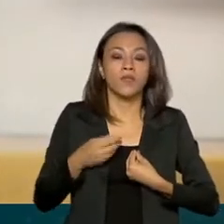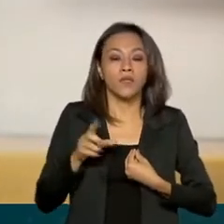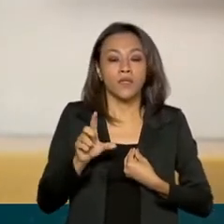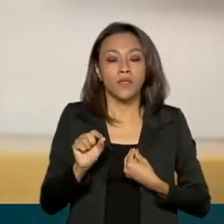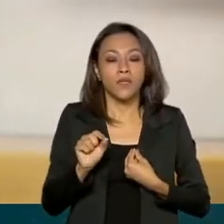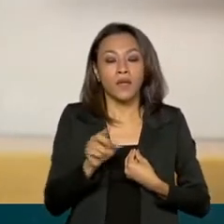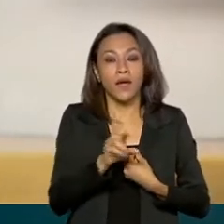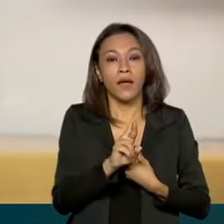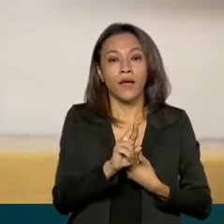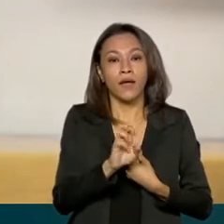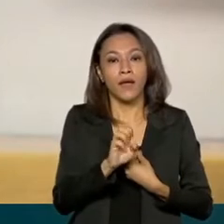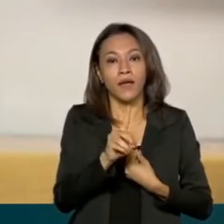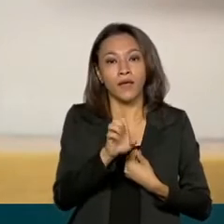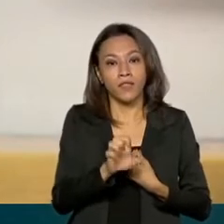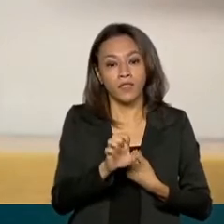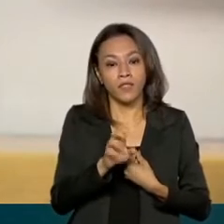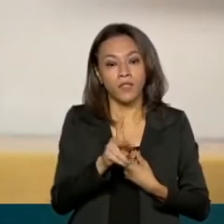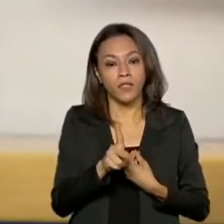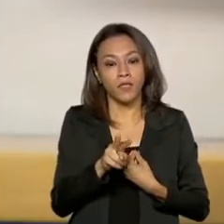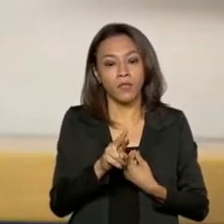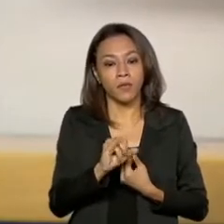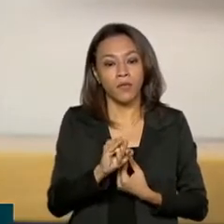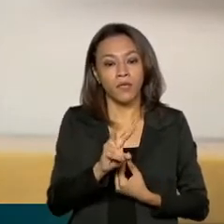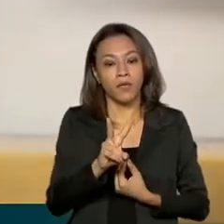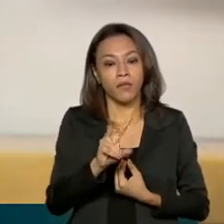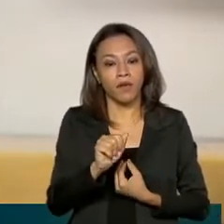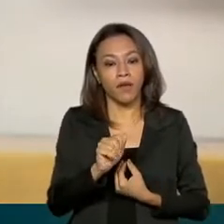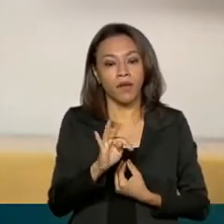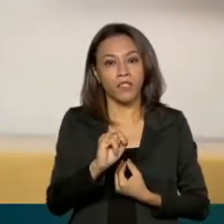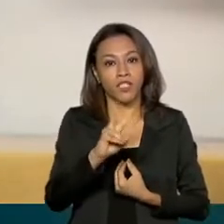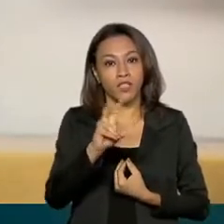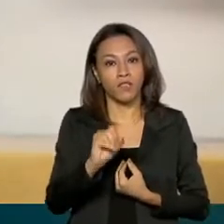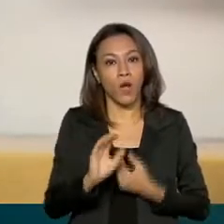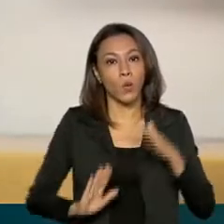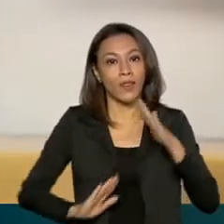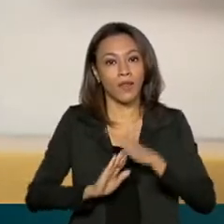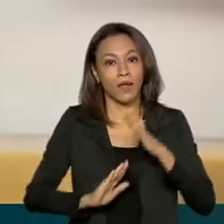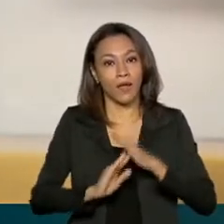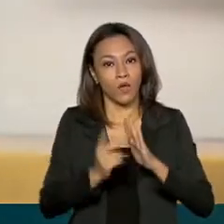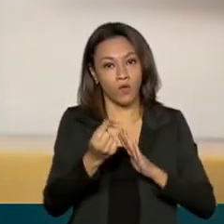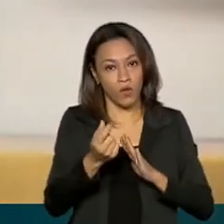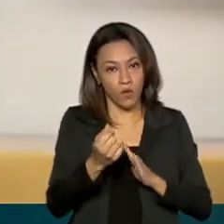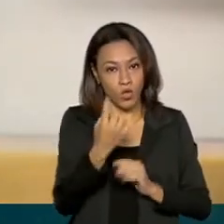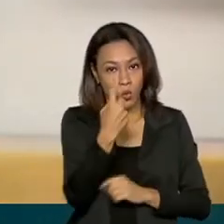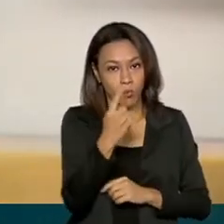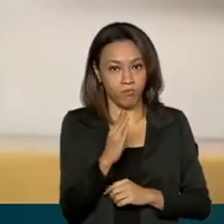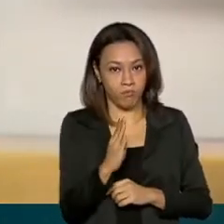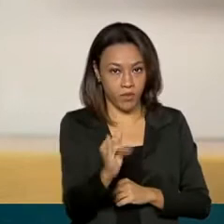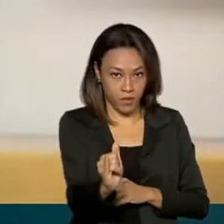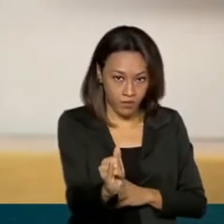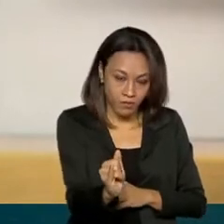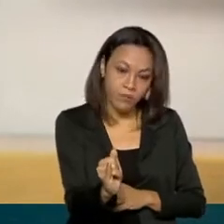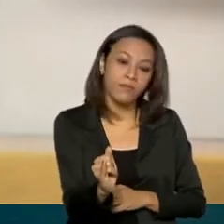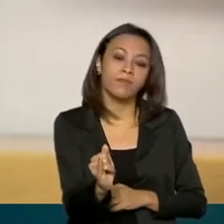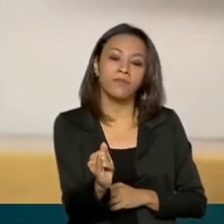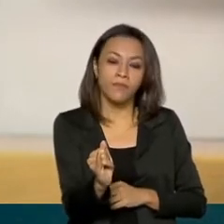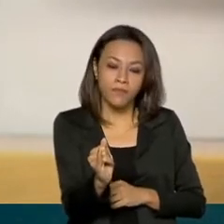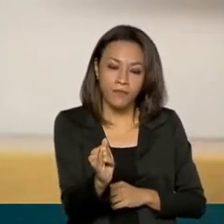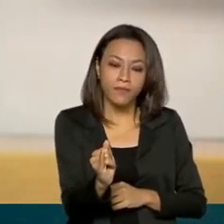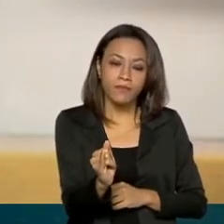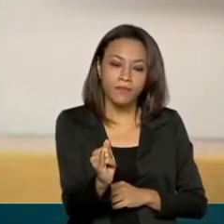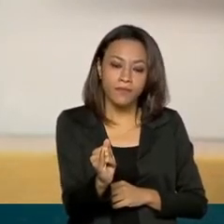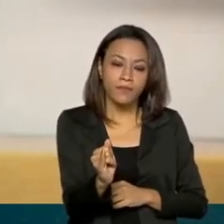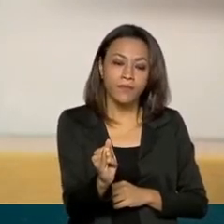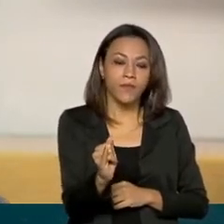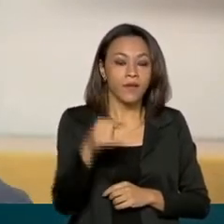privativa, isso, um cap, um teto de 1 bi para essa rede privativa móvel